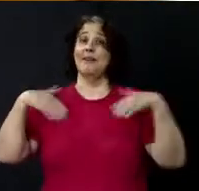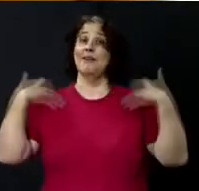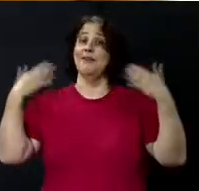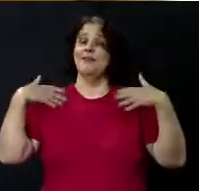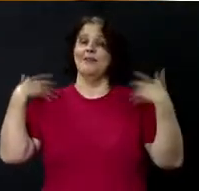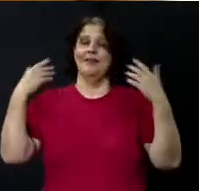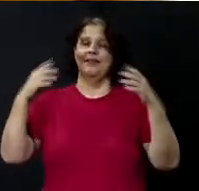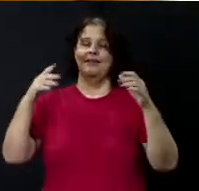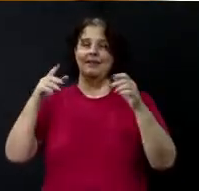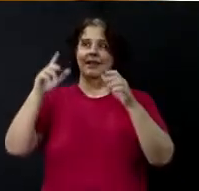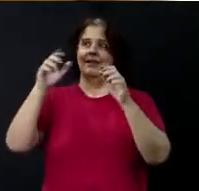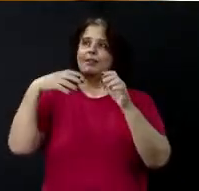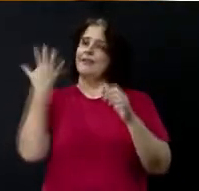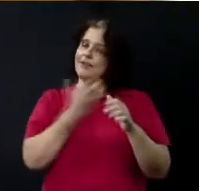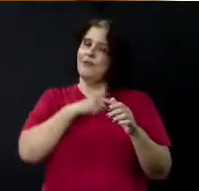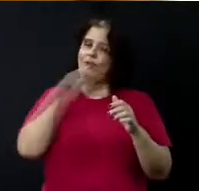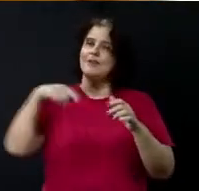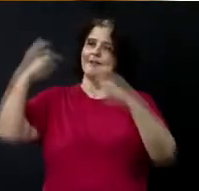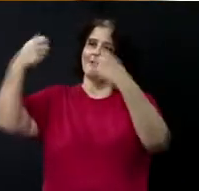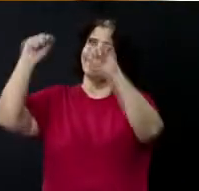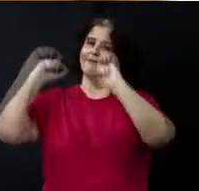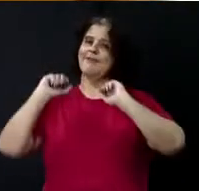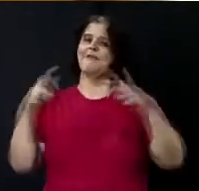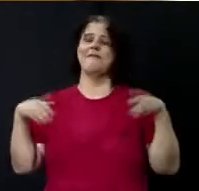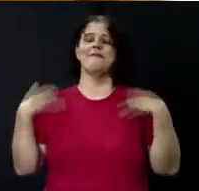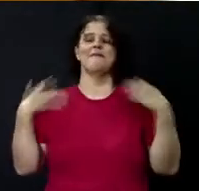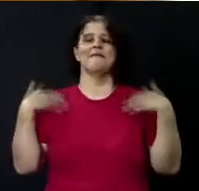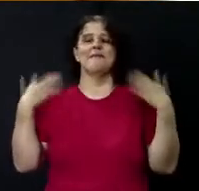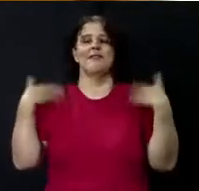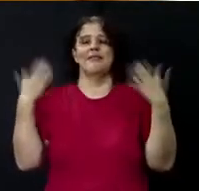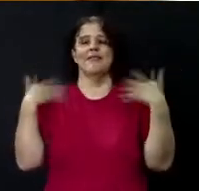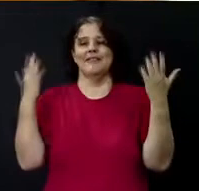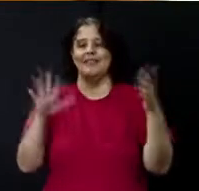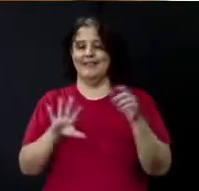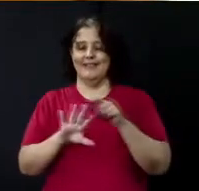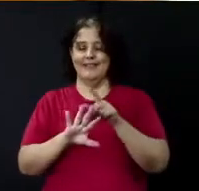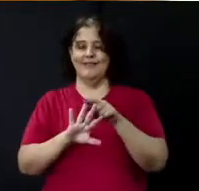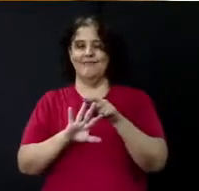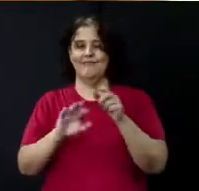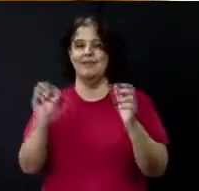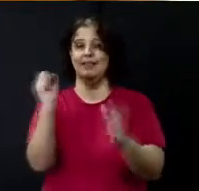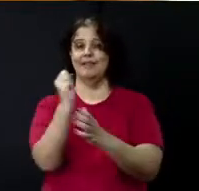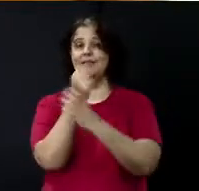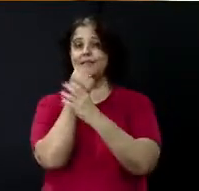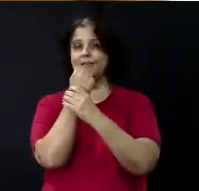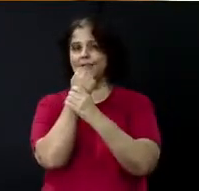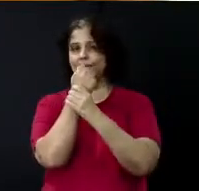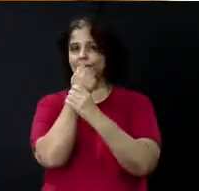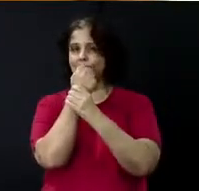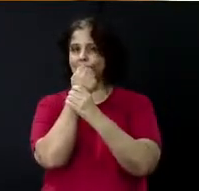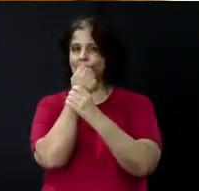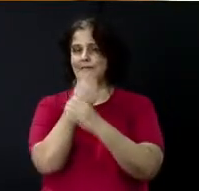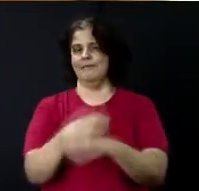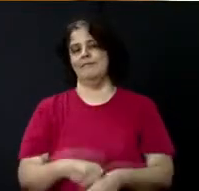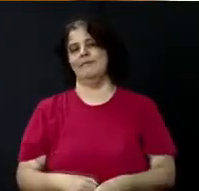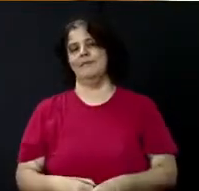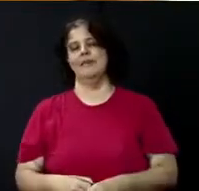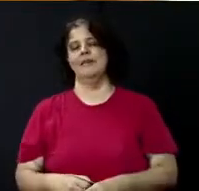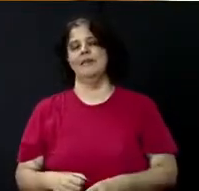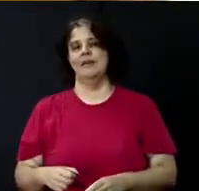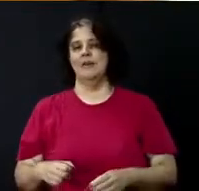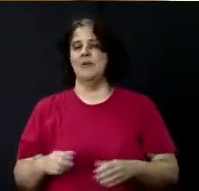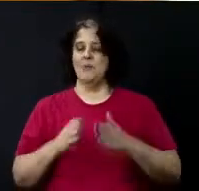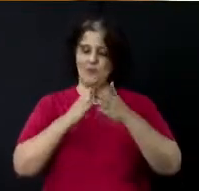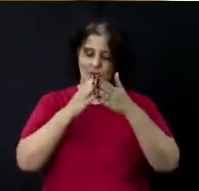satisfação. Uma outra forma, um outro efeito é a segurança. Os discípulos estavam lá naquele